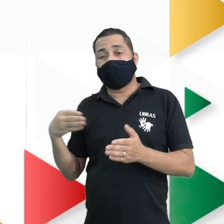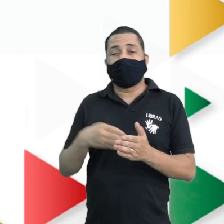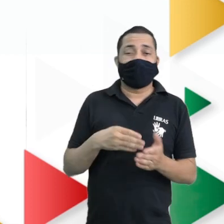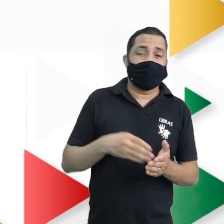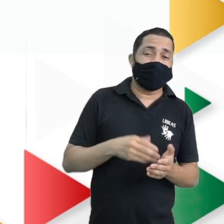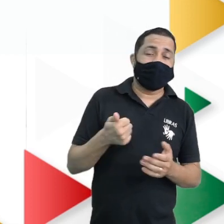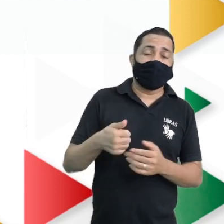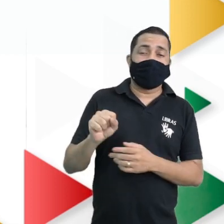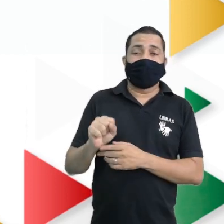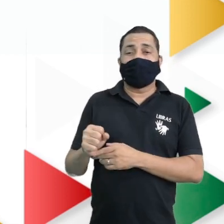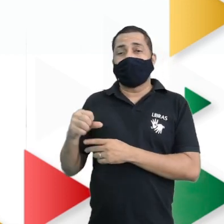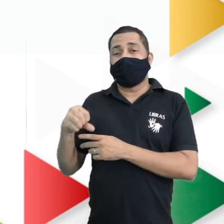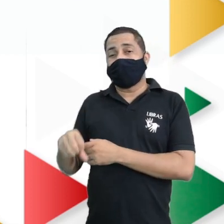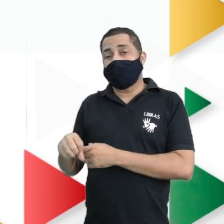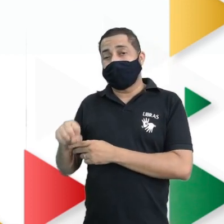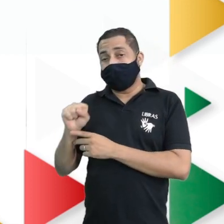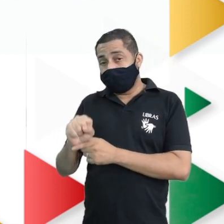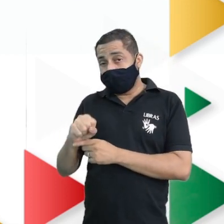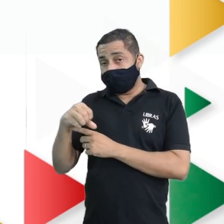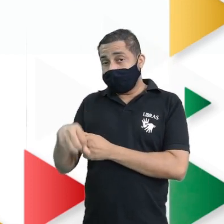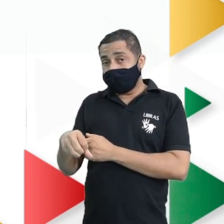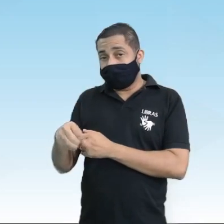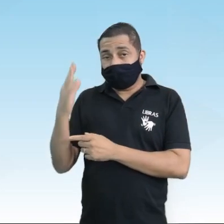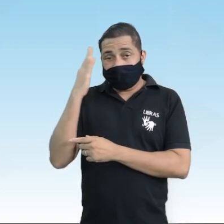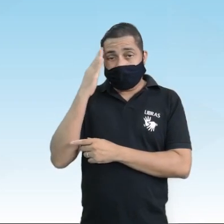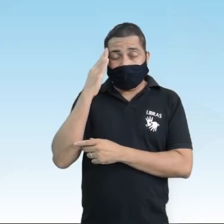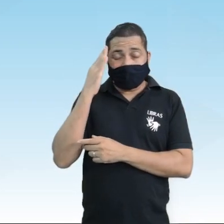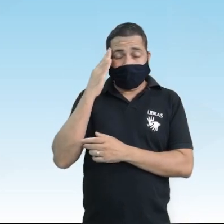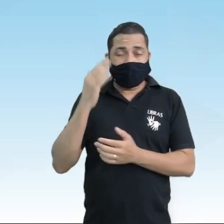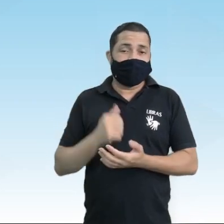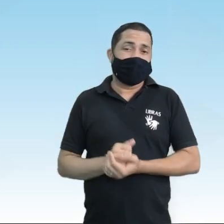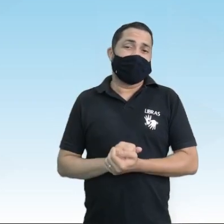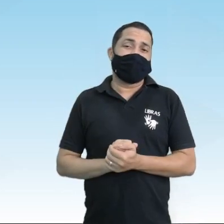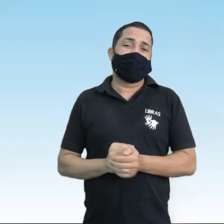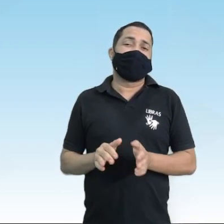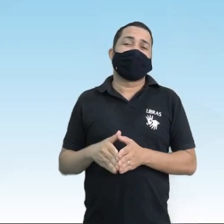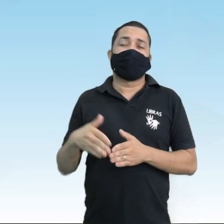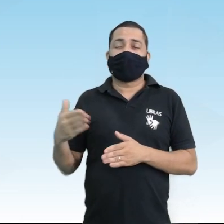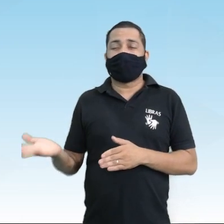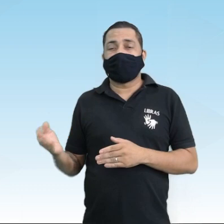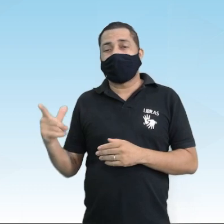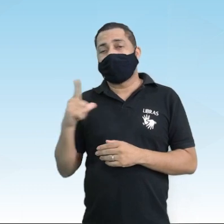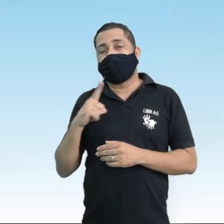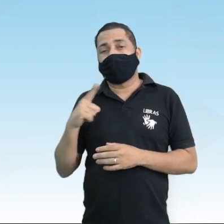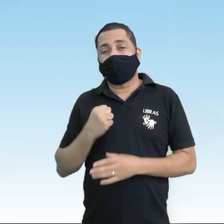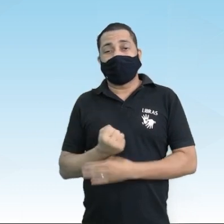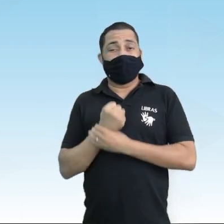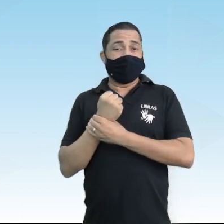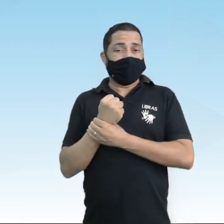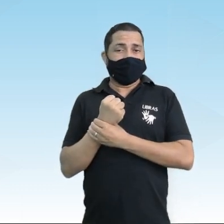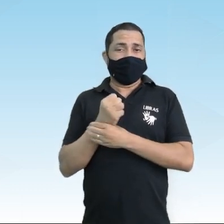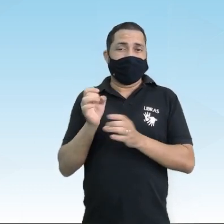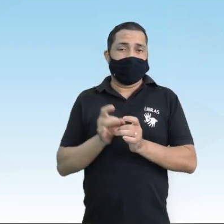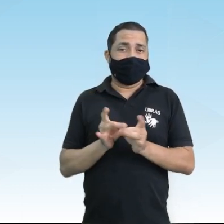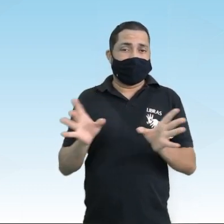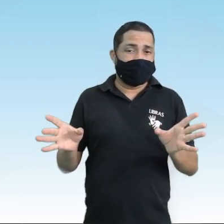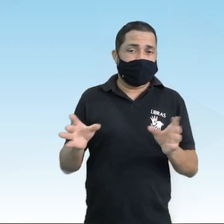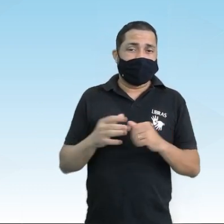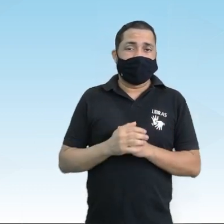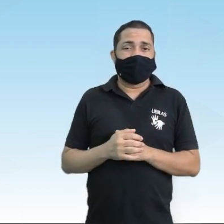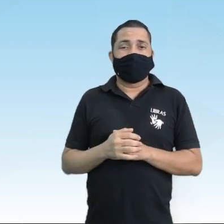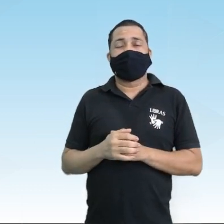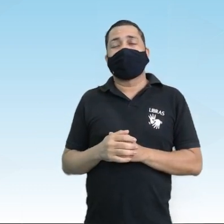1889. Vocês entenderam? De um lado, a gente tinha conservadores e liberais.